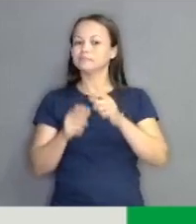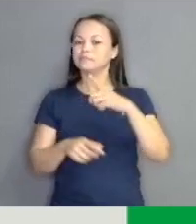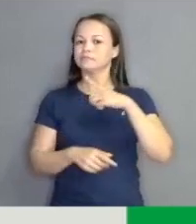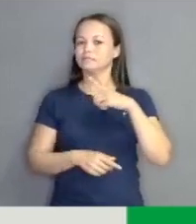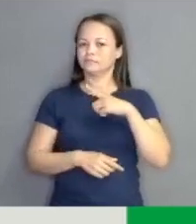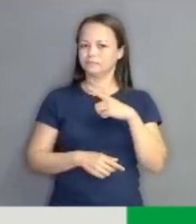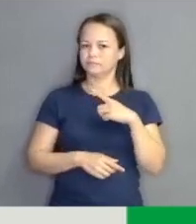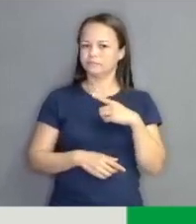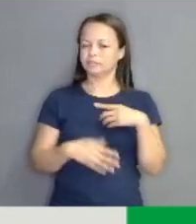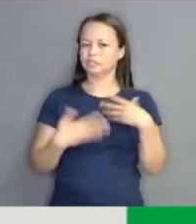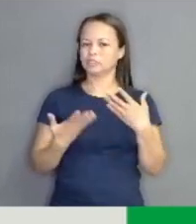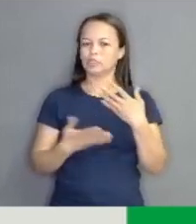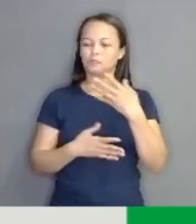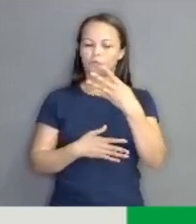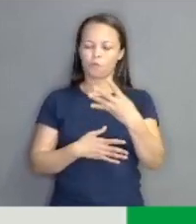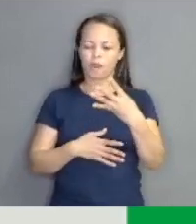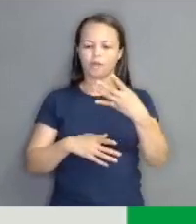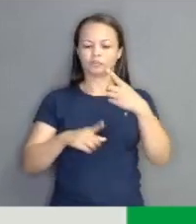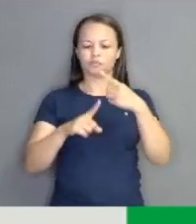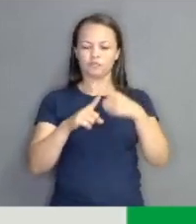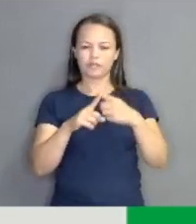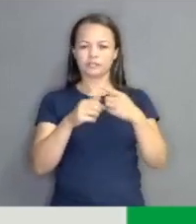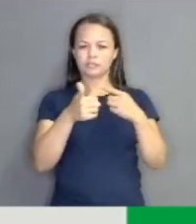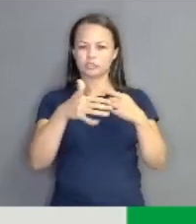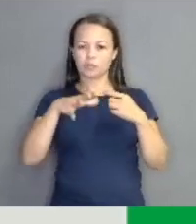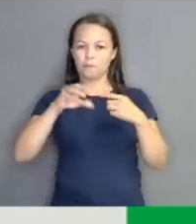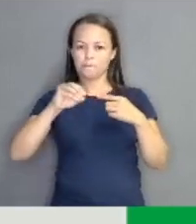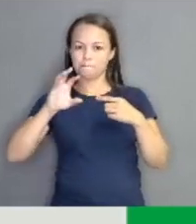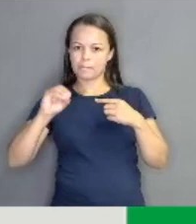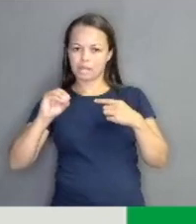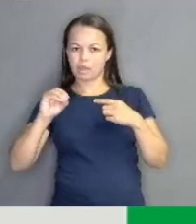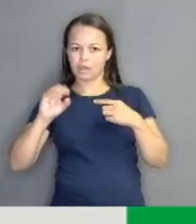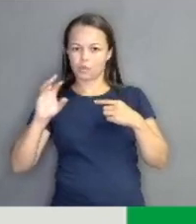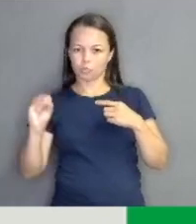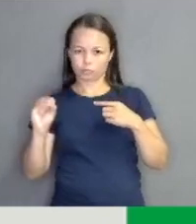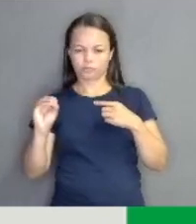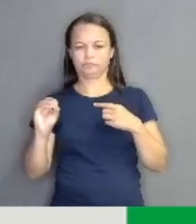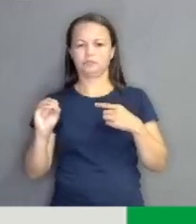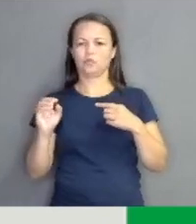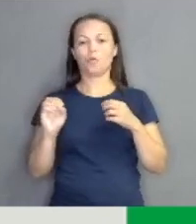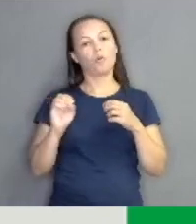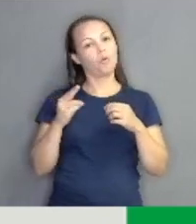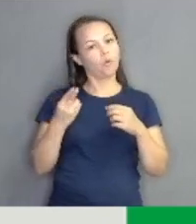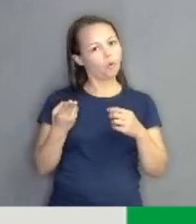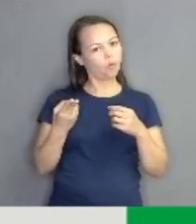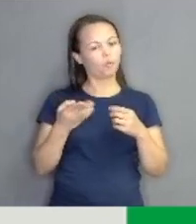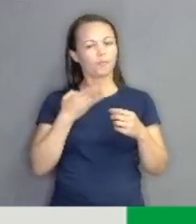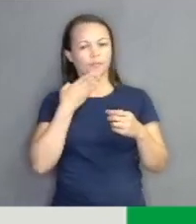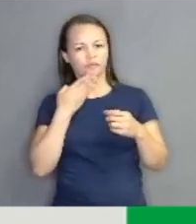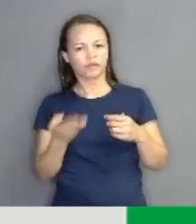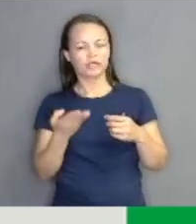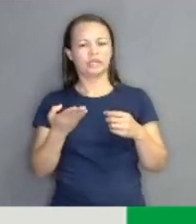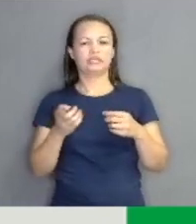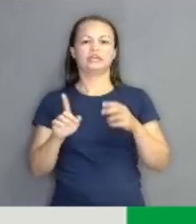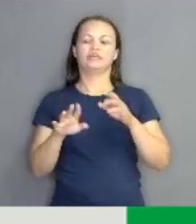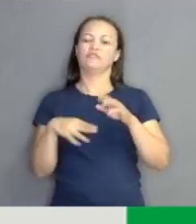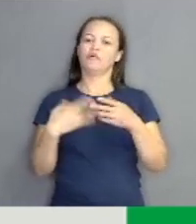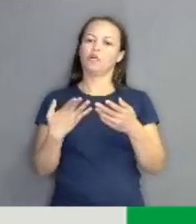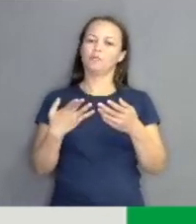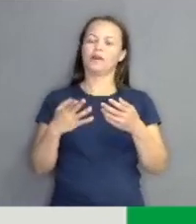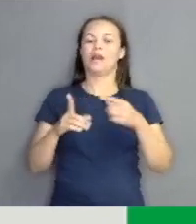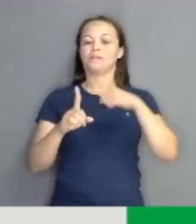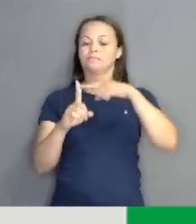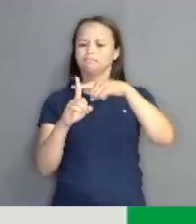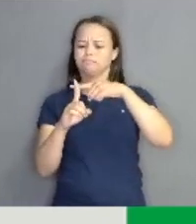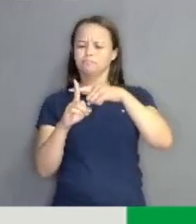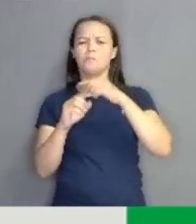aqui? 4 vezes 1000. Ou, se preferirem, fazer de forma aditiva, ou seja, de